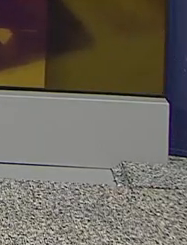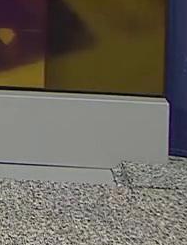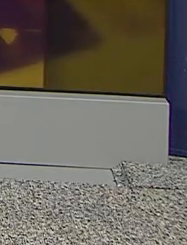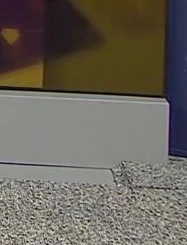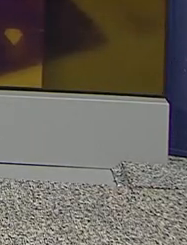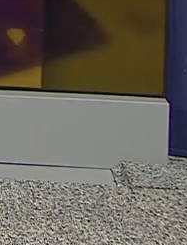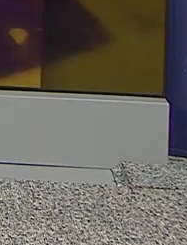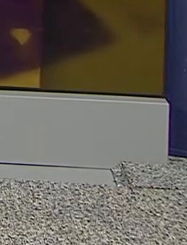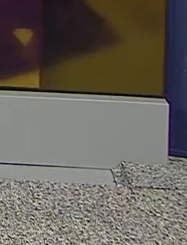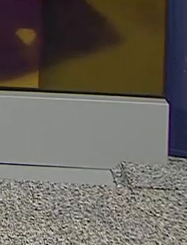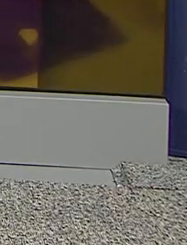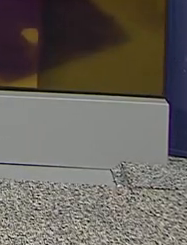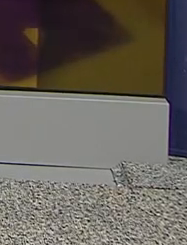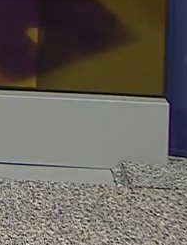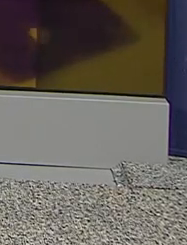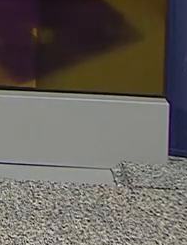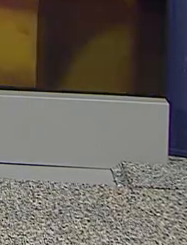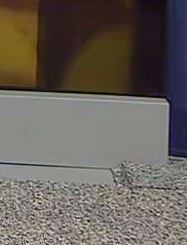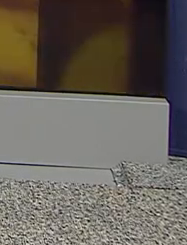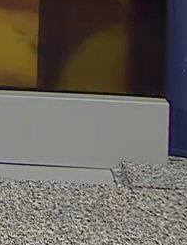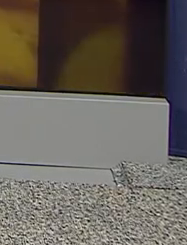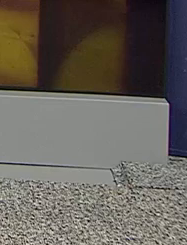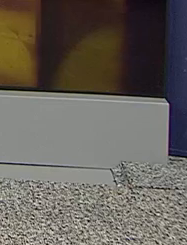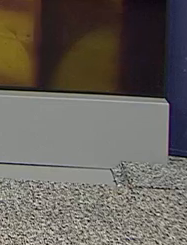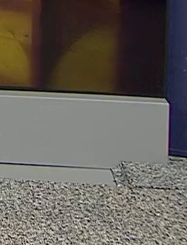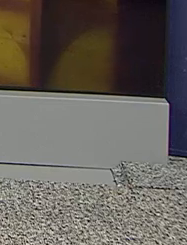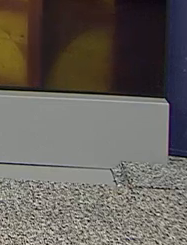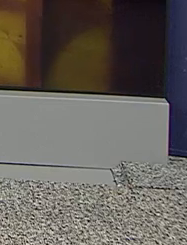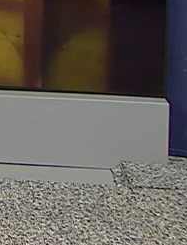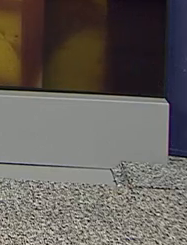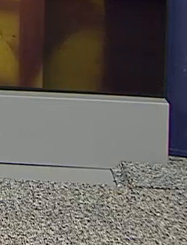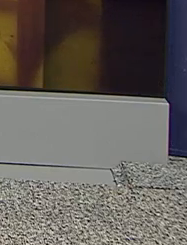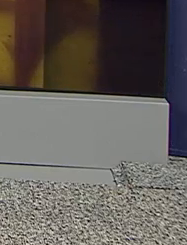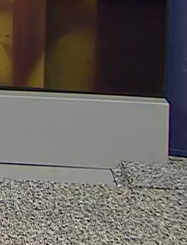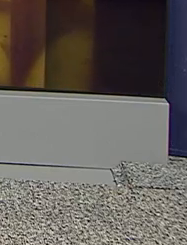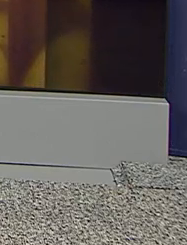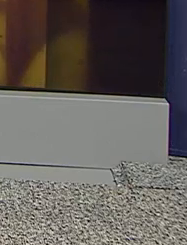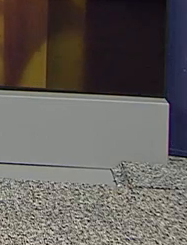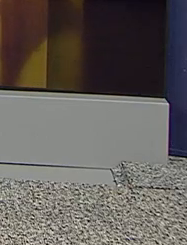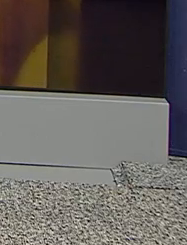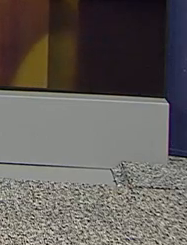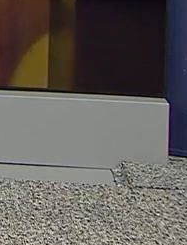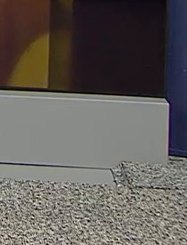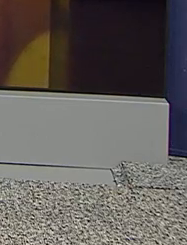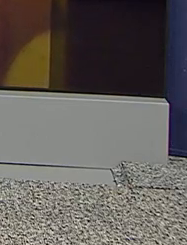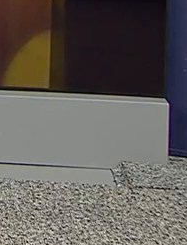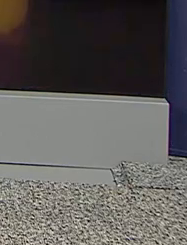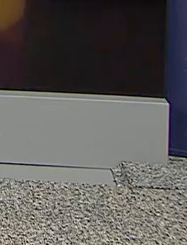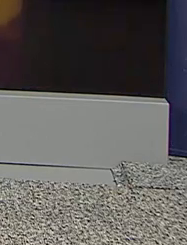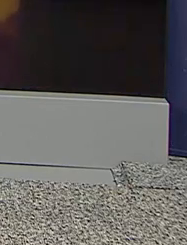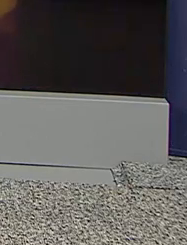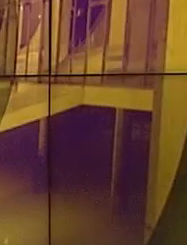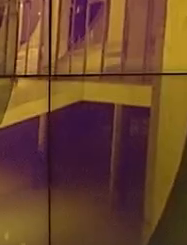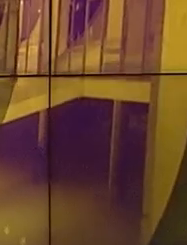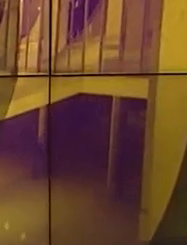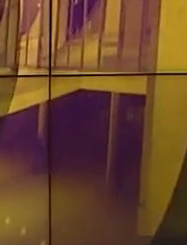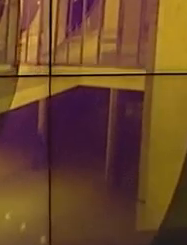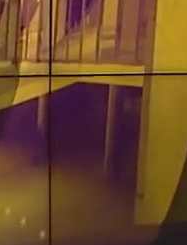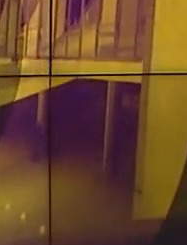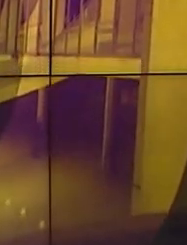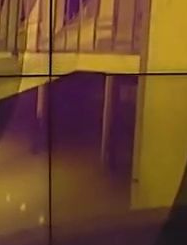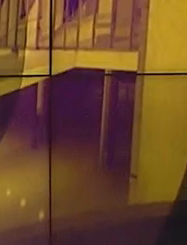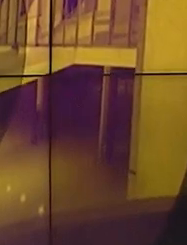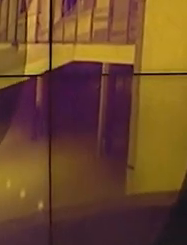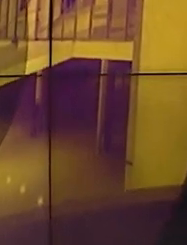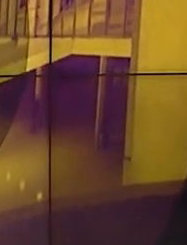e recebeu o grande colar da ordem do mérito industrial da ceni a confederação nacional da indústria na